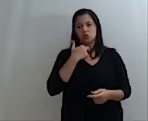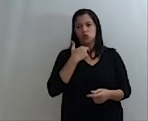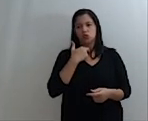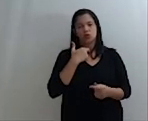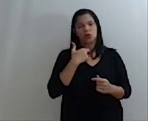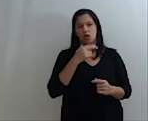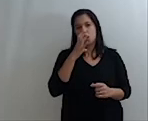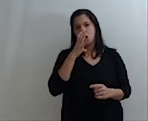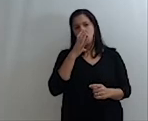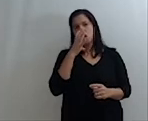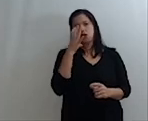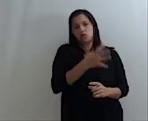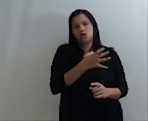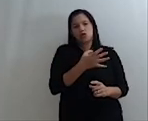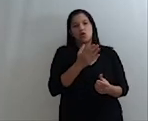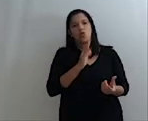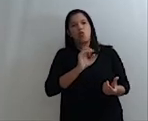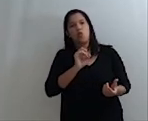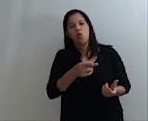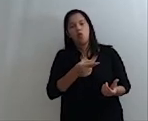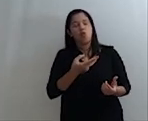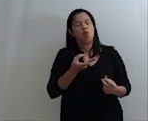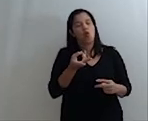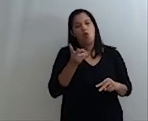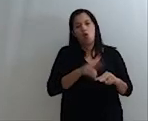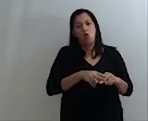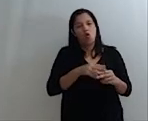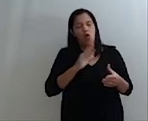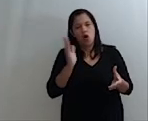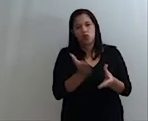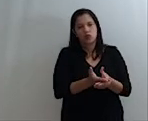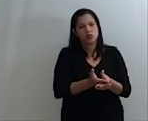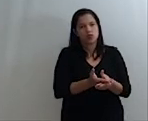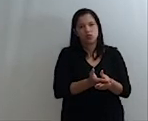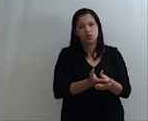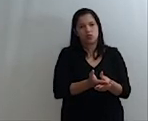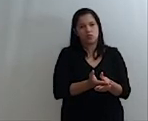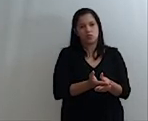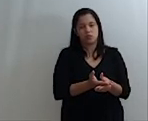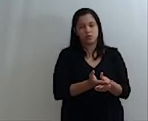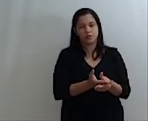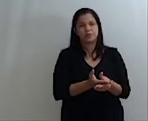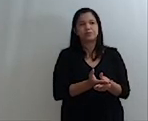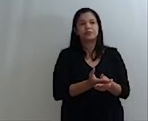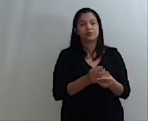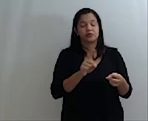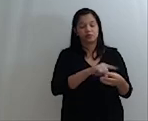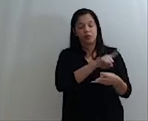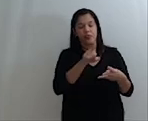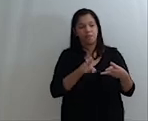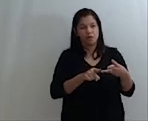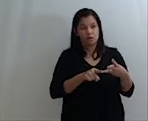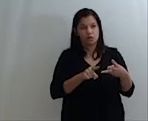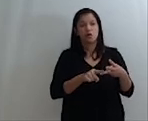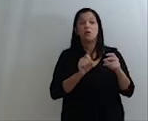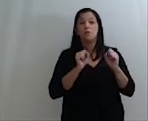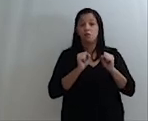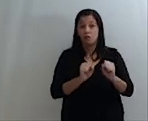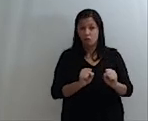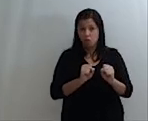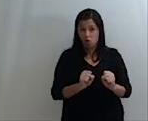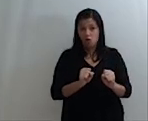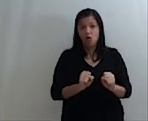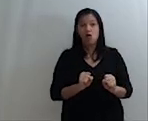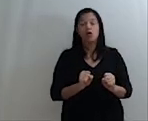condenação mesmo se confirmado o reconhecimento em juízo terceiro pode porém o magistrado realizar